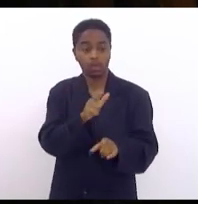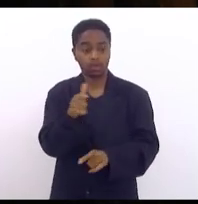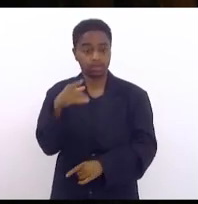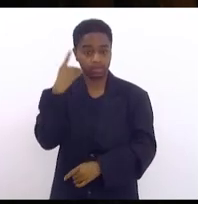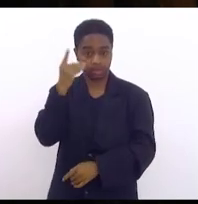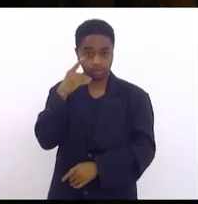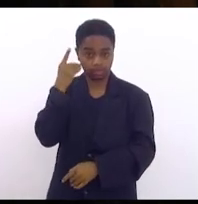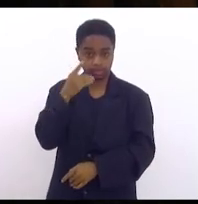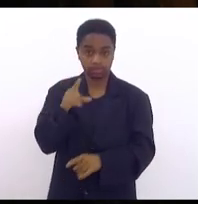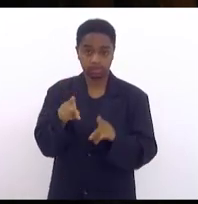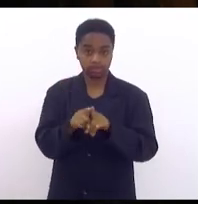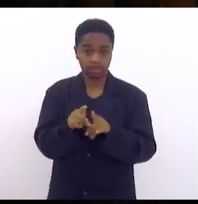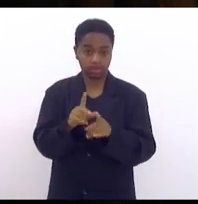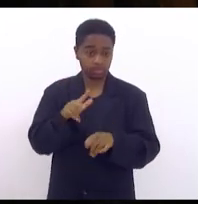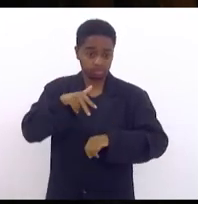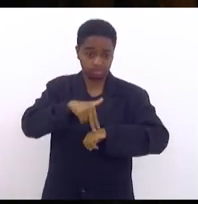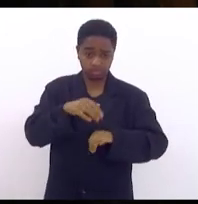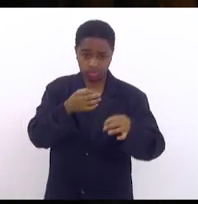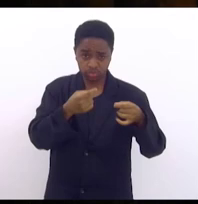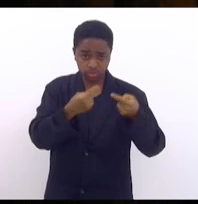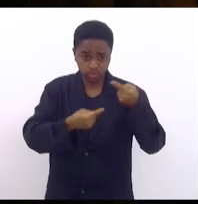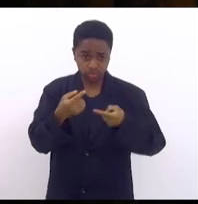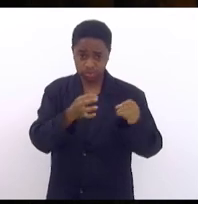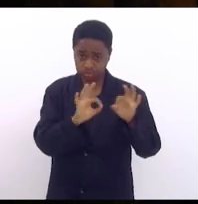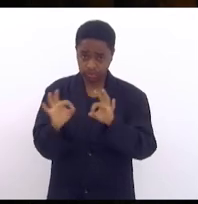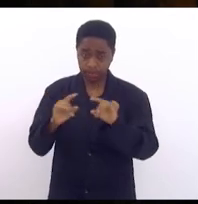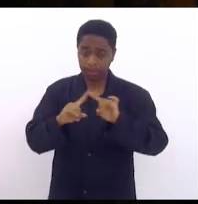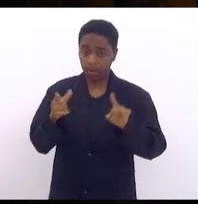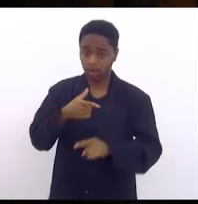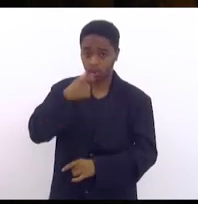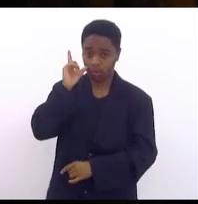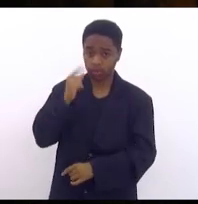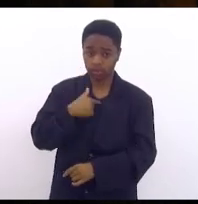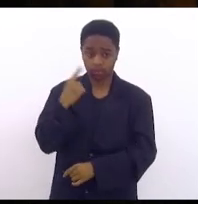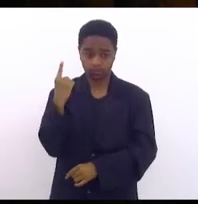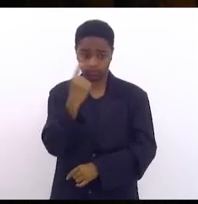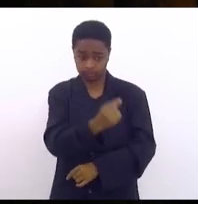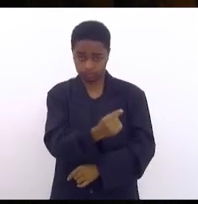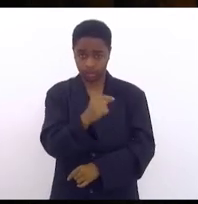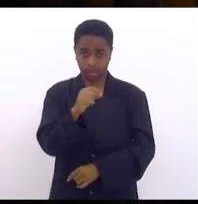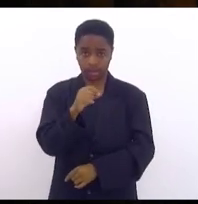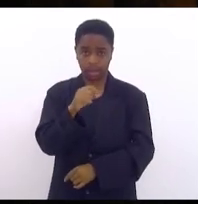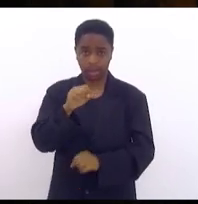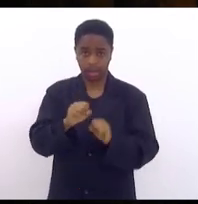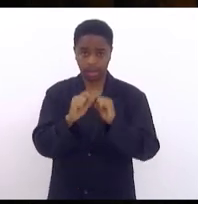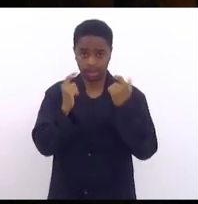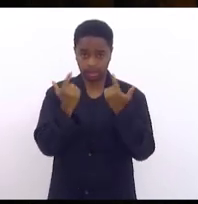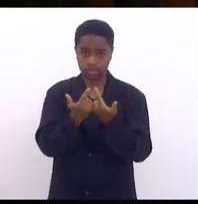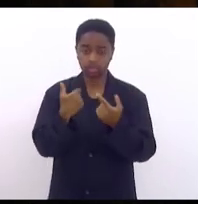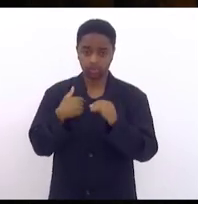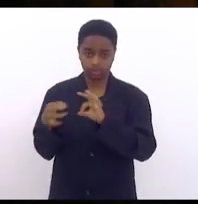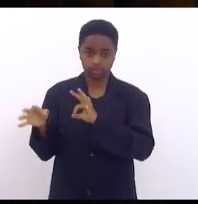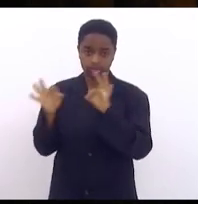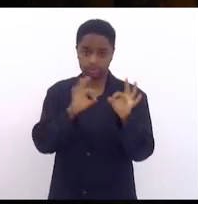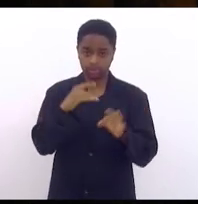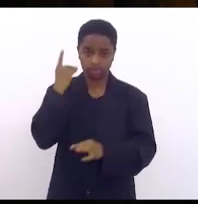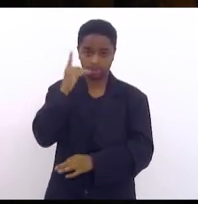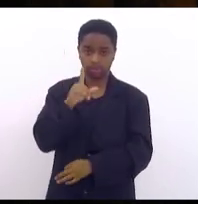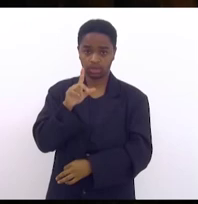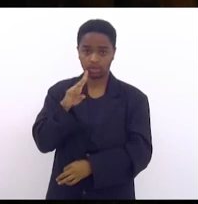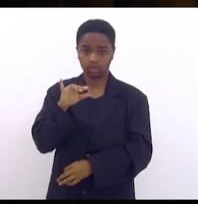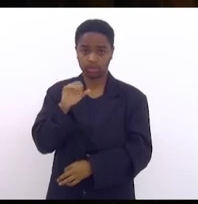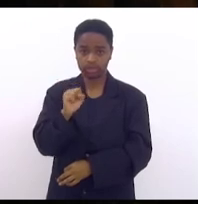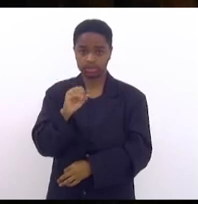que não teve a decência de vir aqui discutir hoje. Mas ontem, quando eu estava indo embora da Assembleia Legislativa, eu assisti deputado Luiz Cláudio,